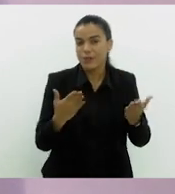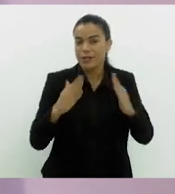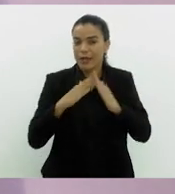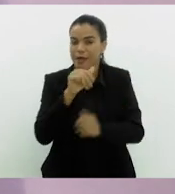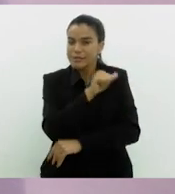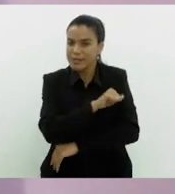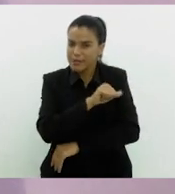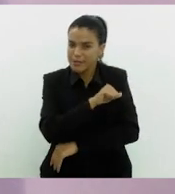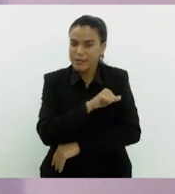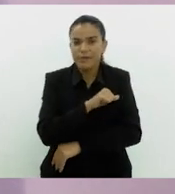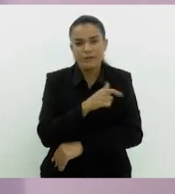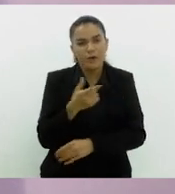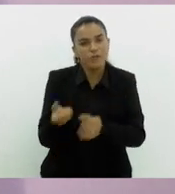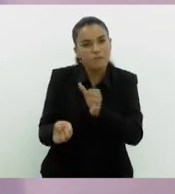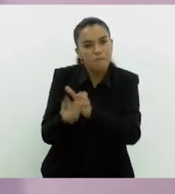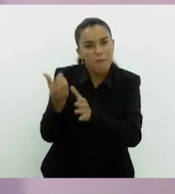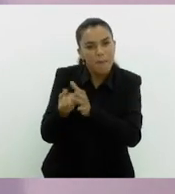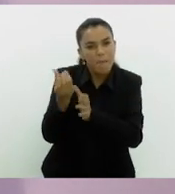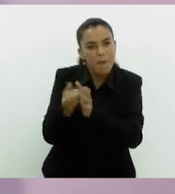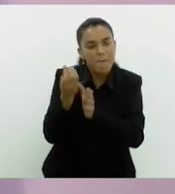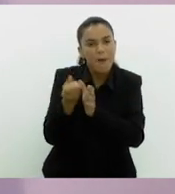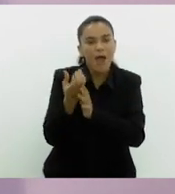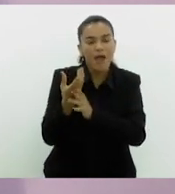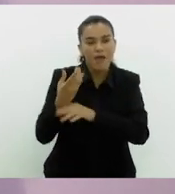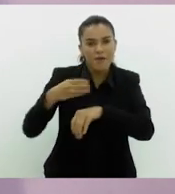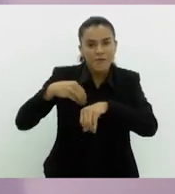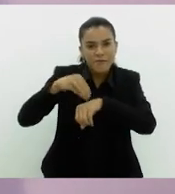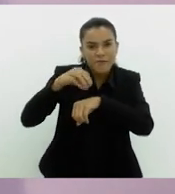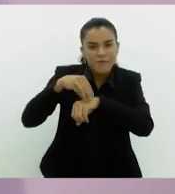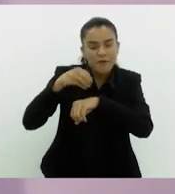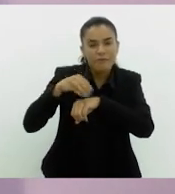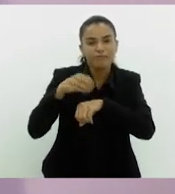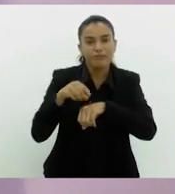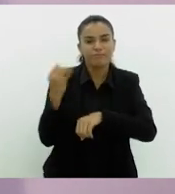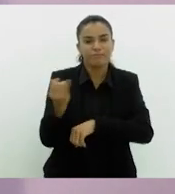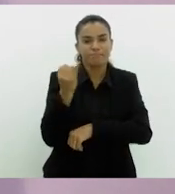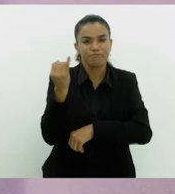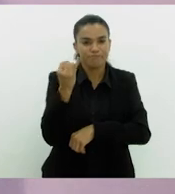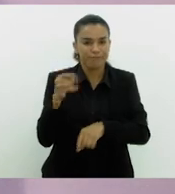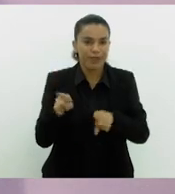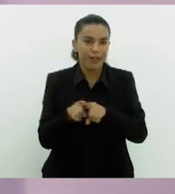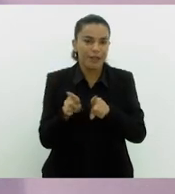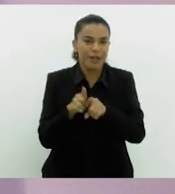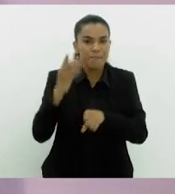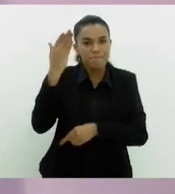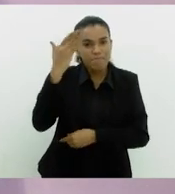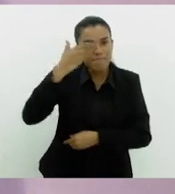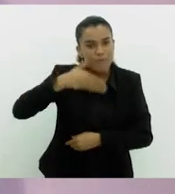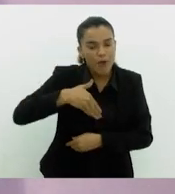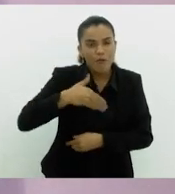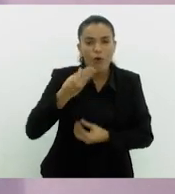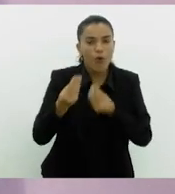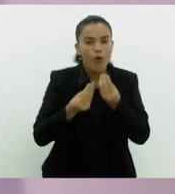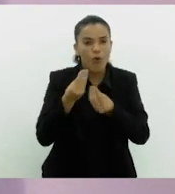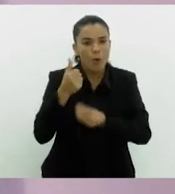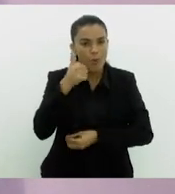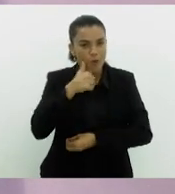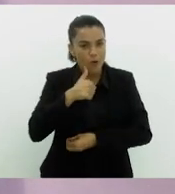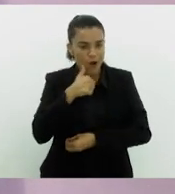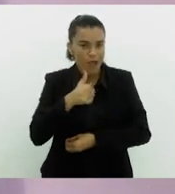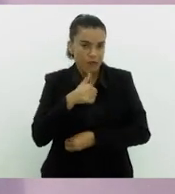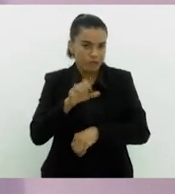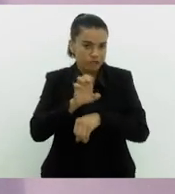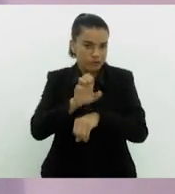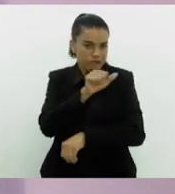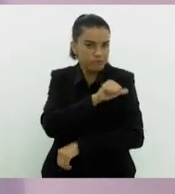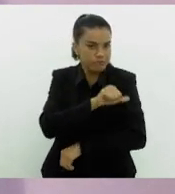Fluminense produz dados super importantes e fundamentais que fazem um retrato de como as mulheres no estado do